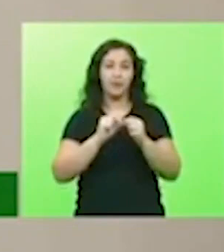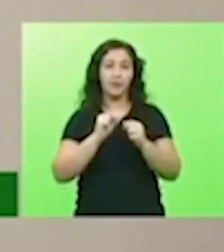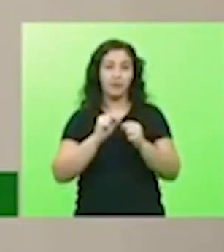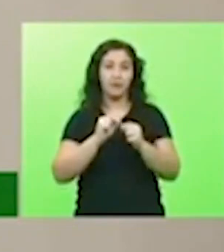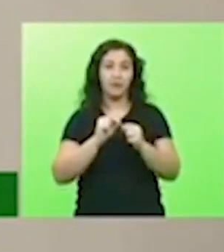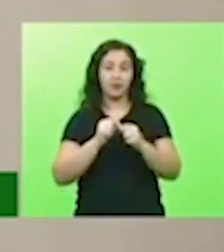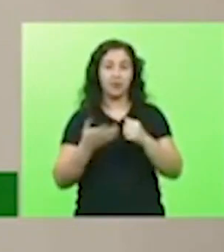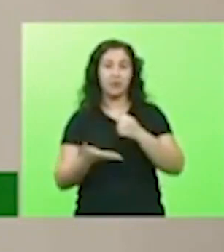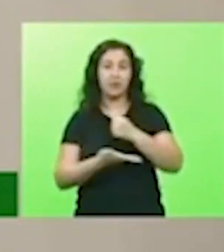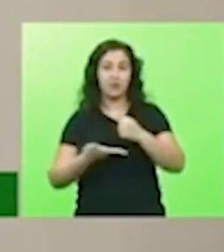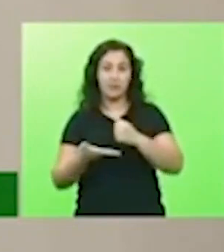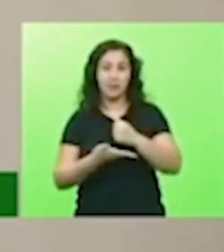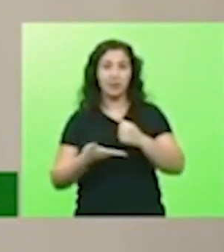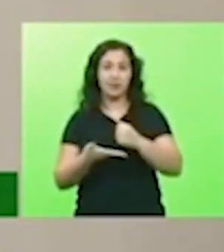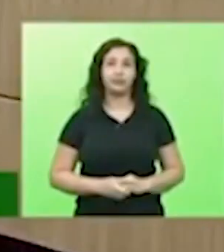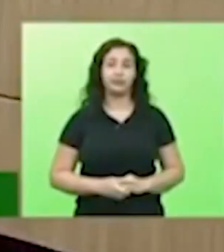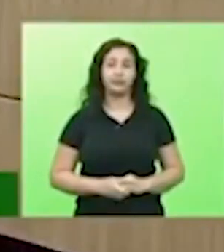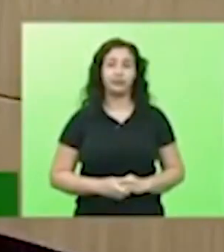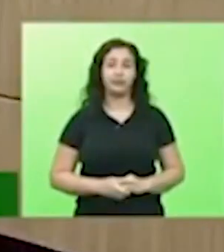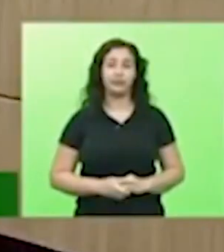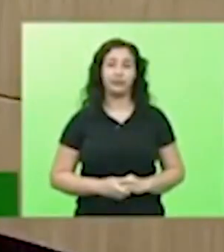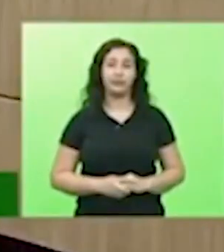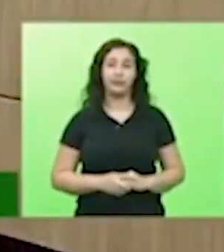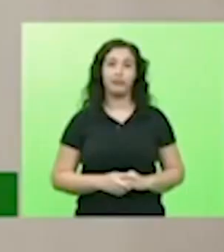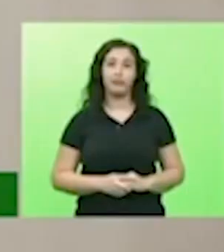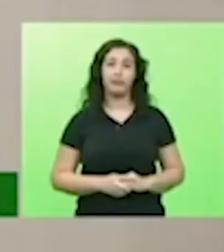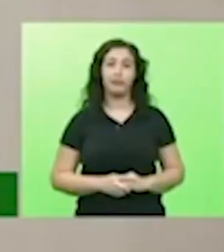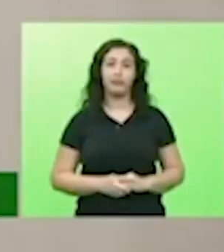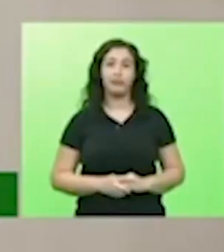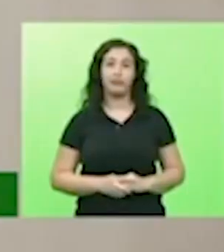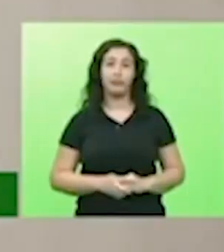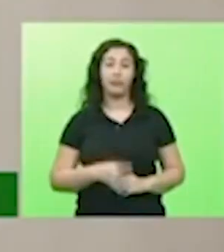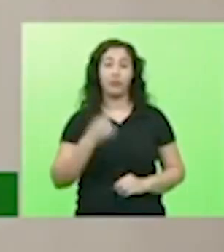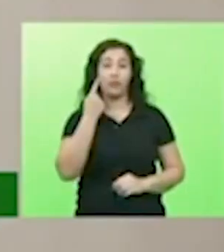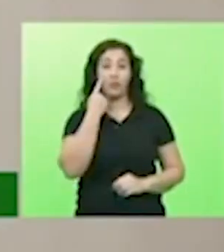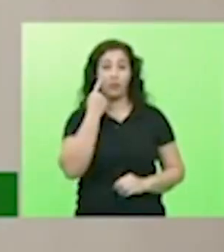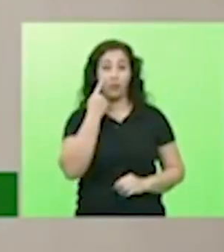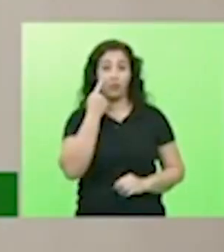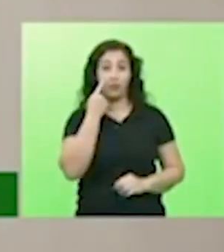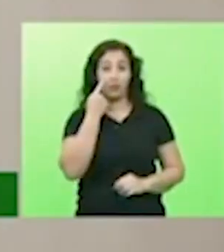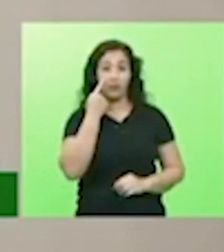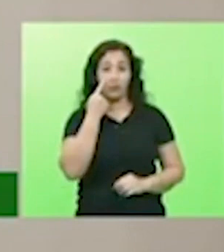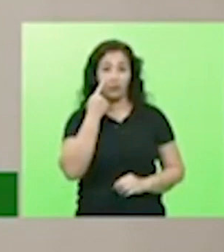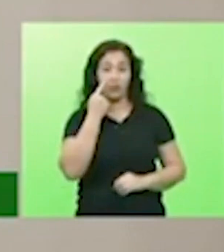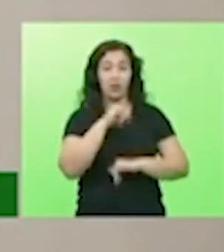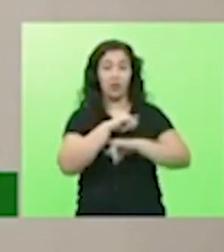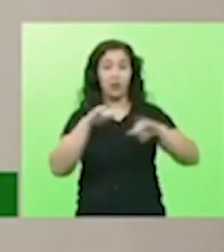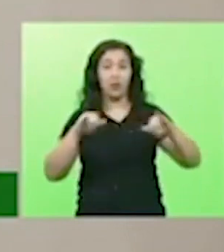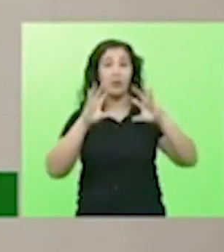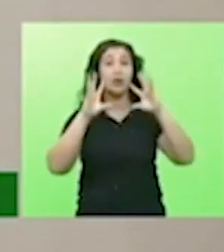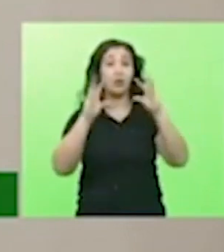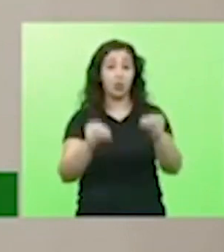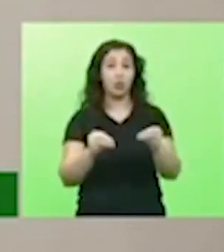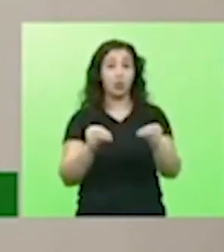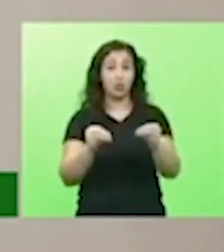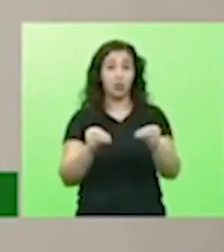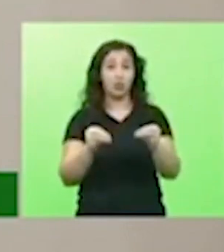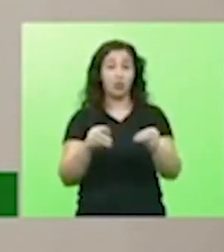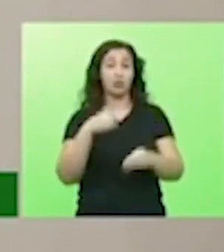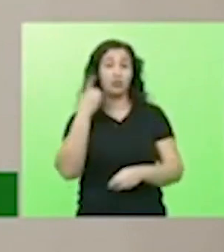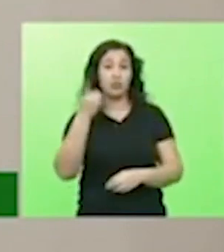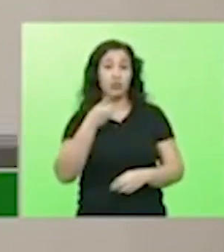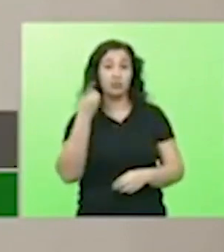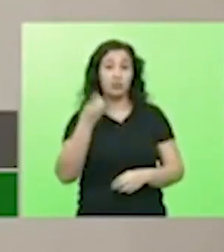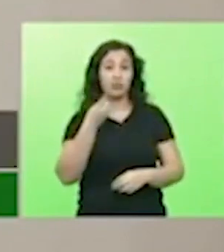da procuradoria da assembleia legislativa procurarei é manter informado todos os senhores deputados de todos